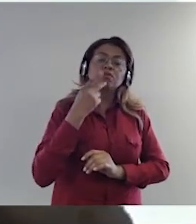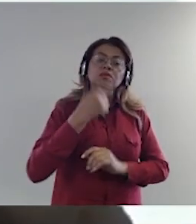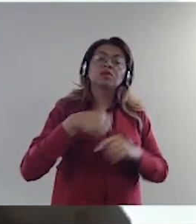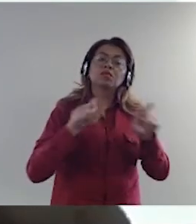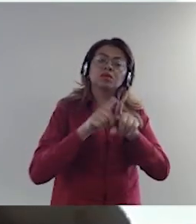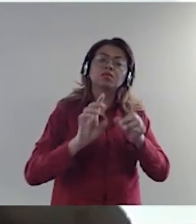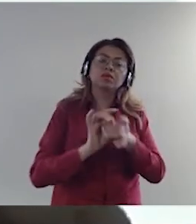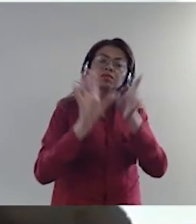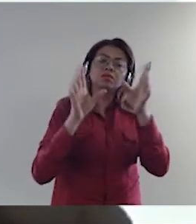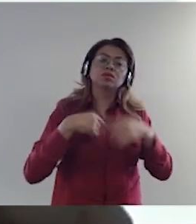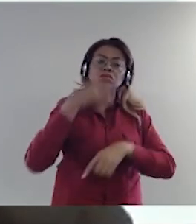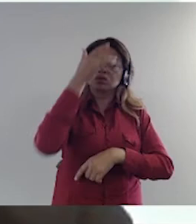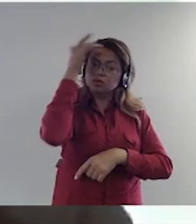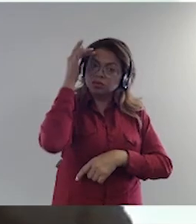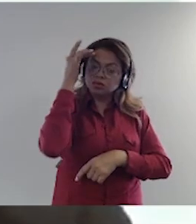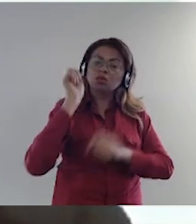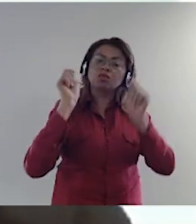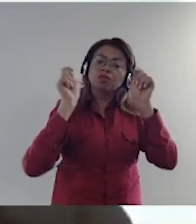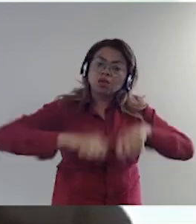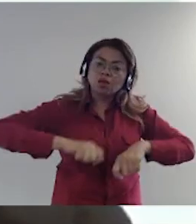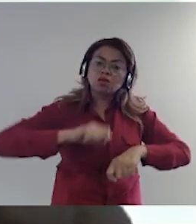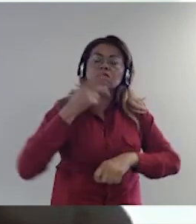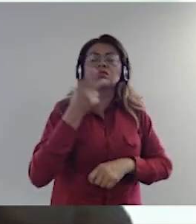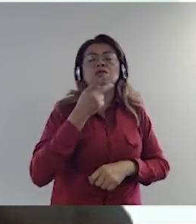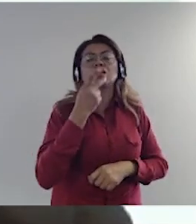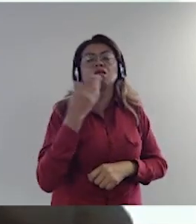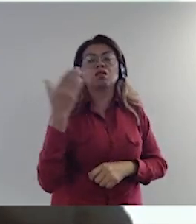manifestação dos participantes